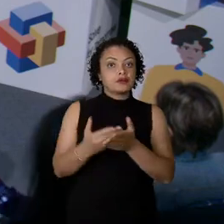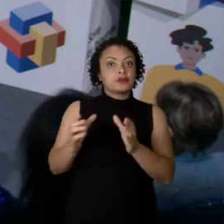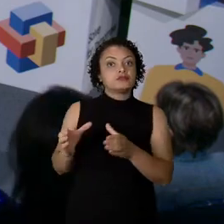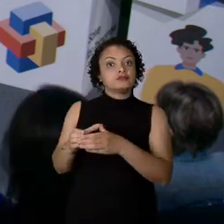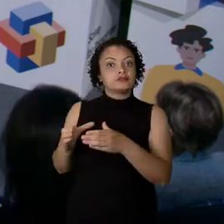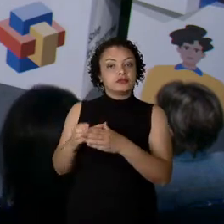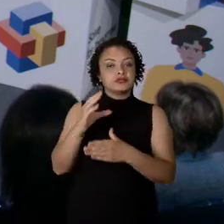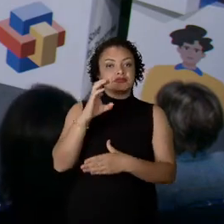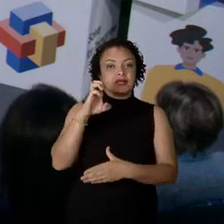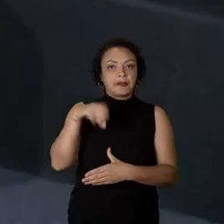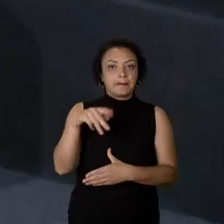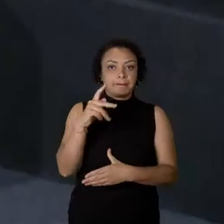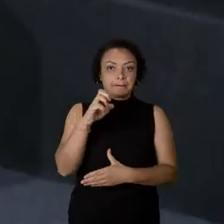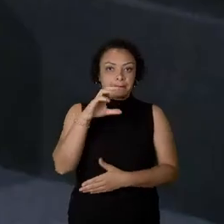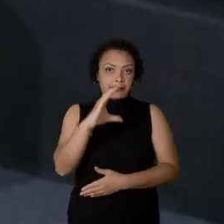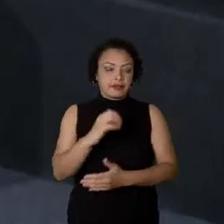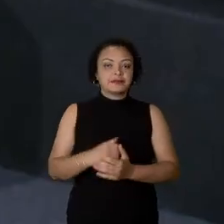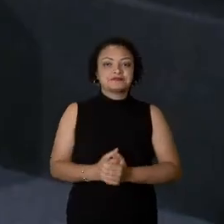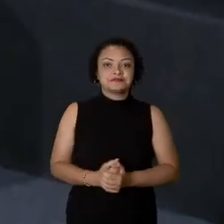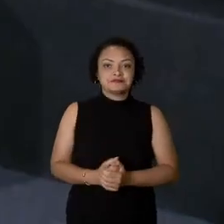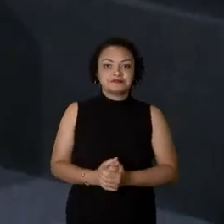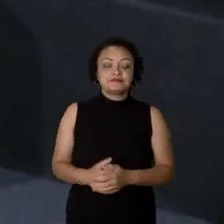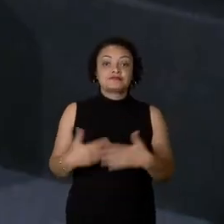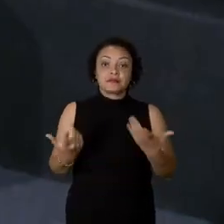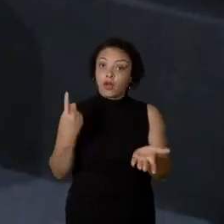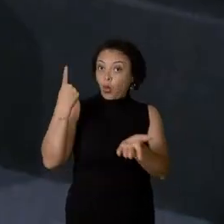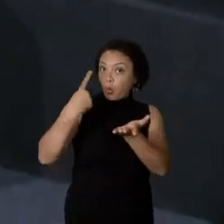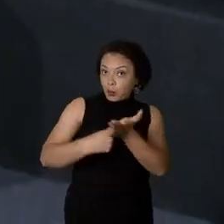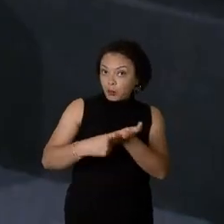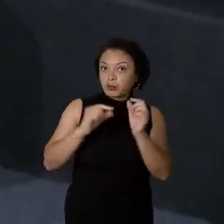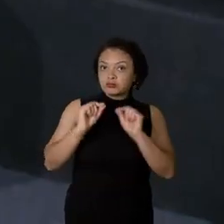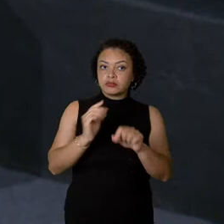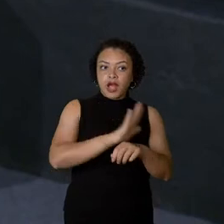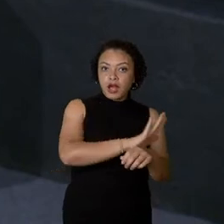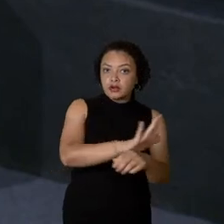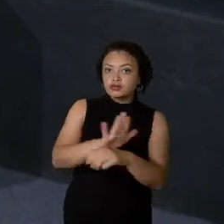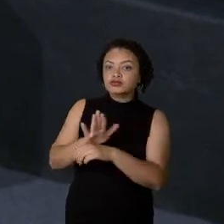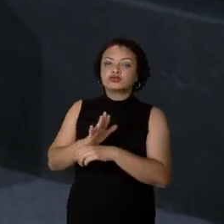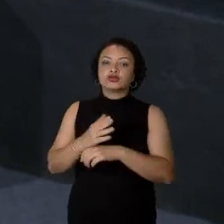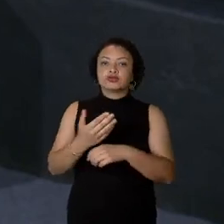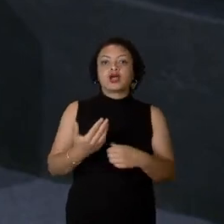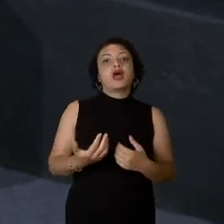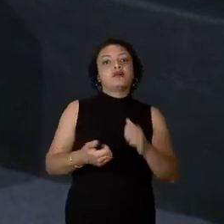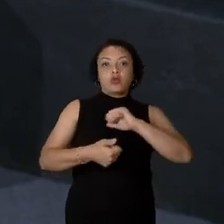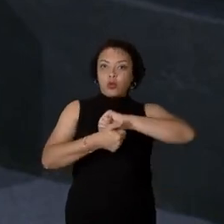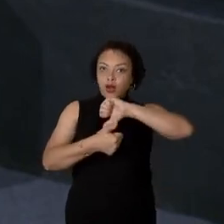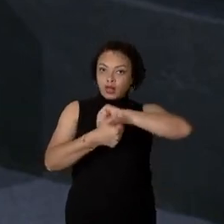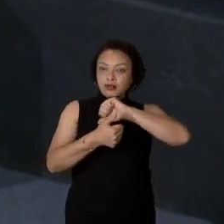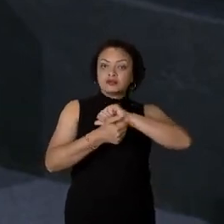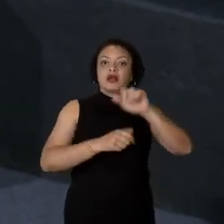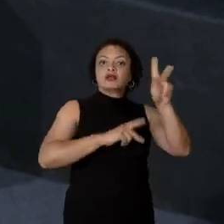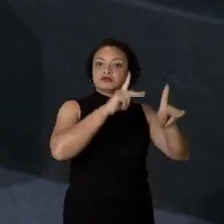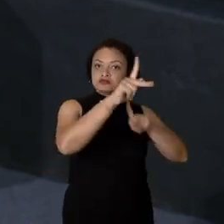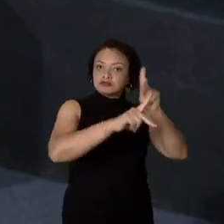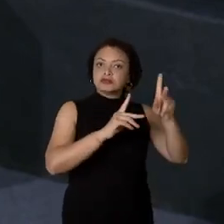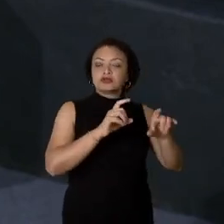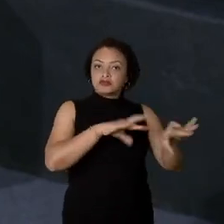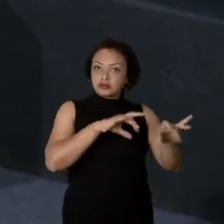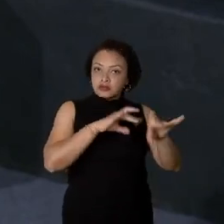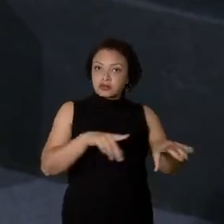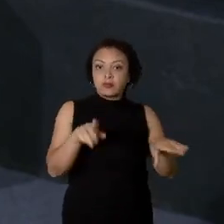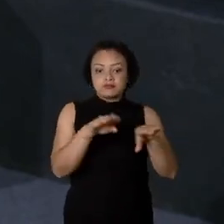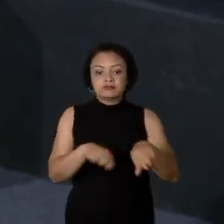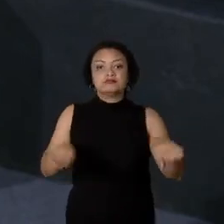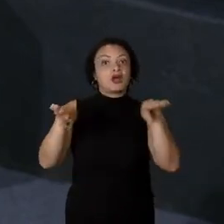SEMPEC. Com o compromisso de contribuir para a melhoria da qualidade da educação pública e para a promoção da